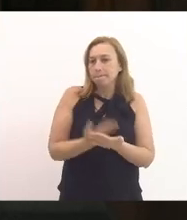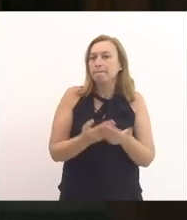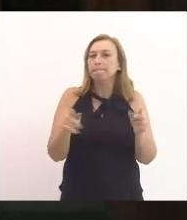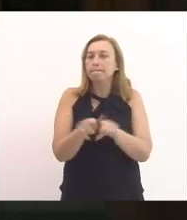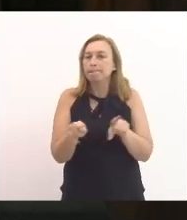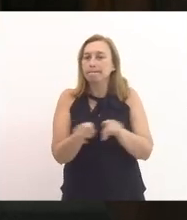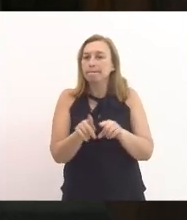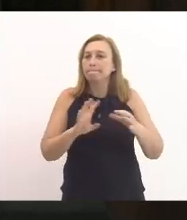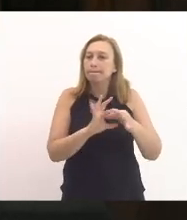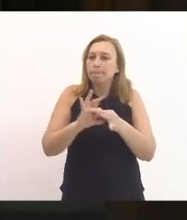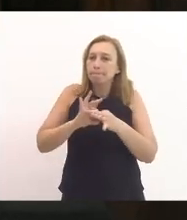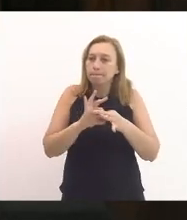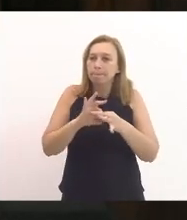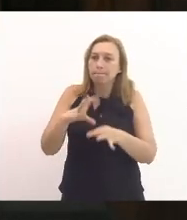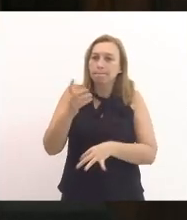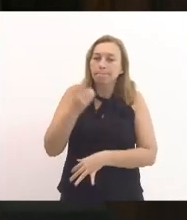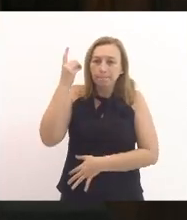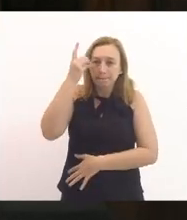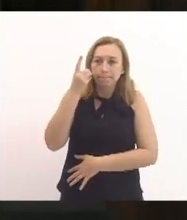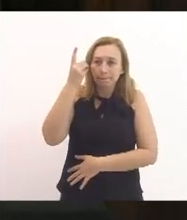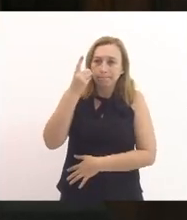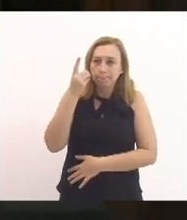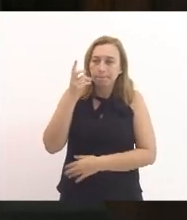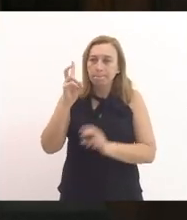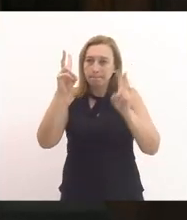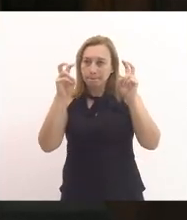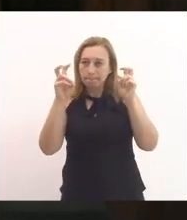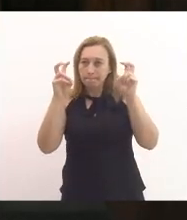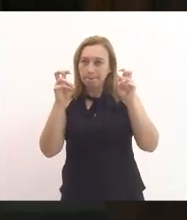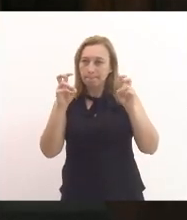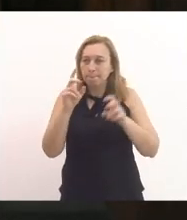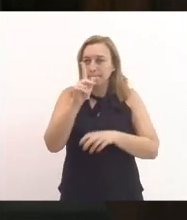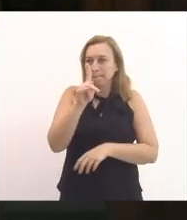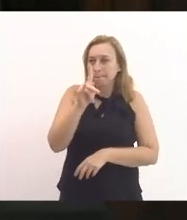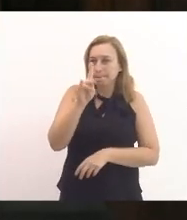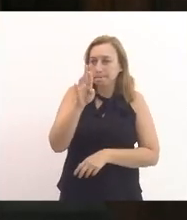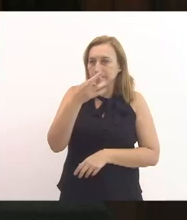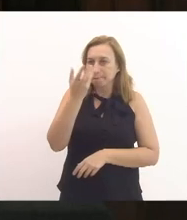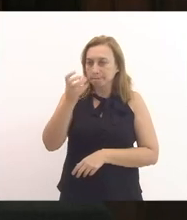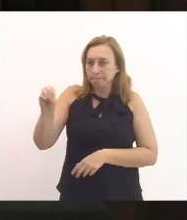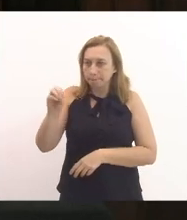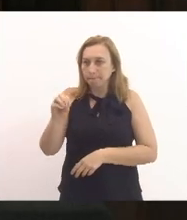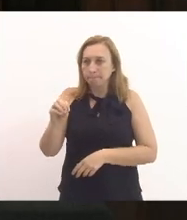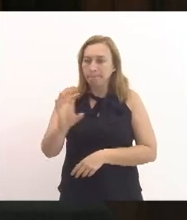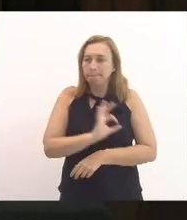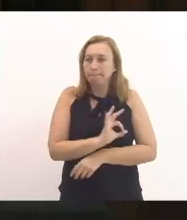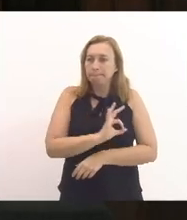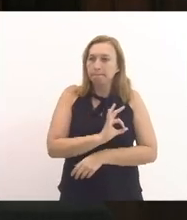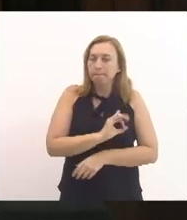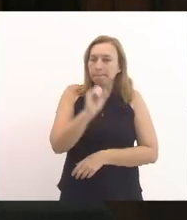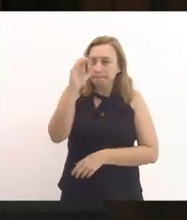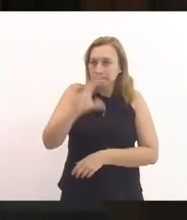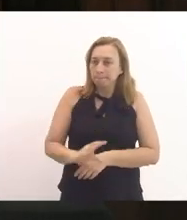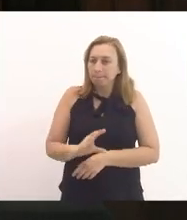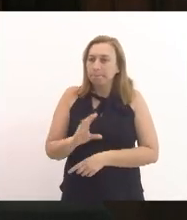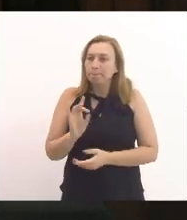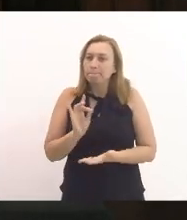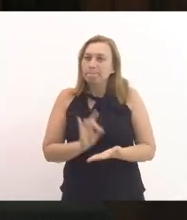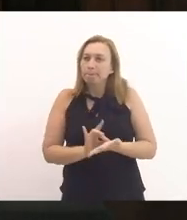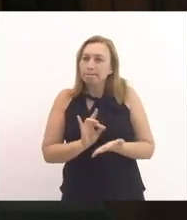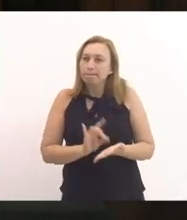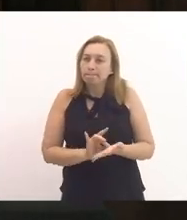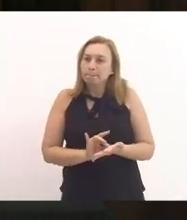o Nilson deputados a questão das promoções hoje as promoções na Polícia Civil São um verdadeiro